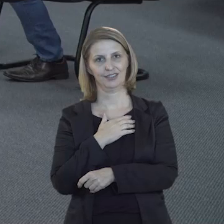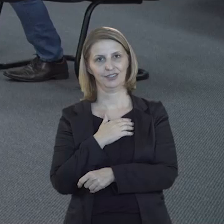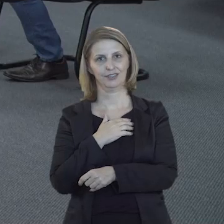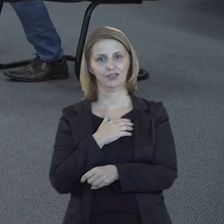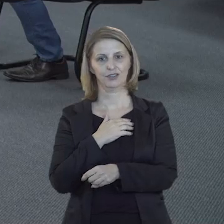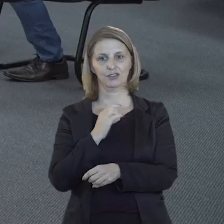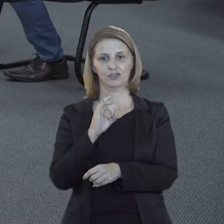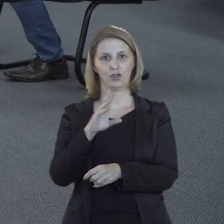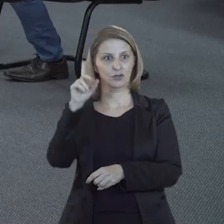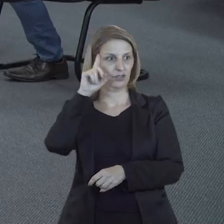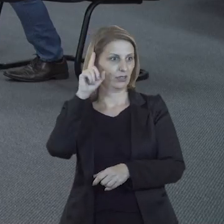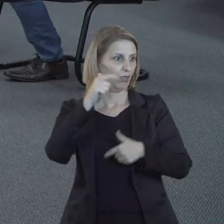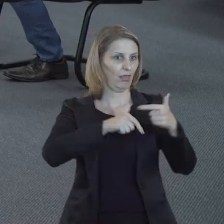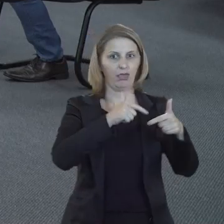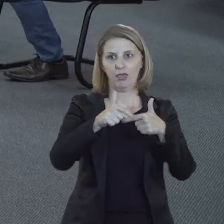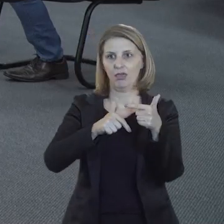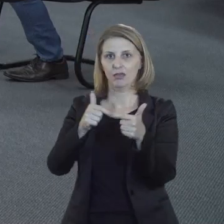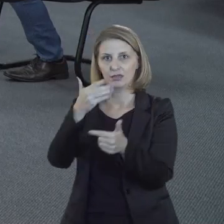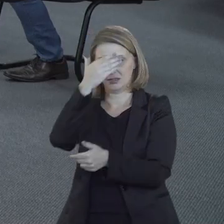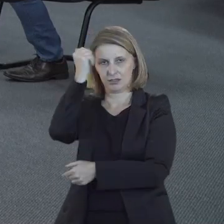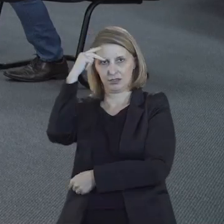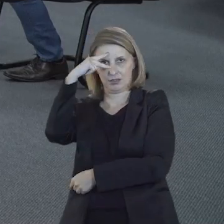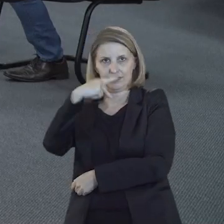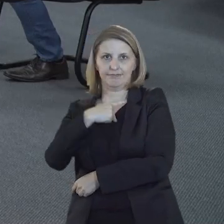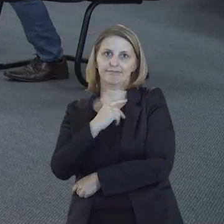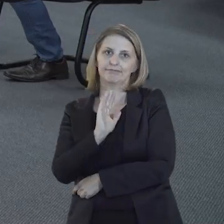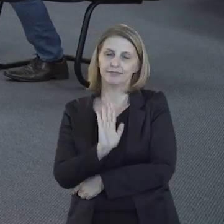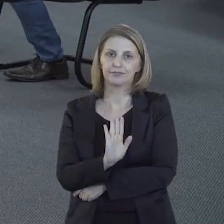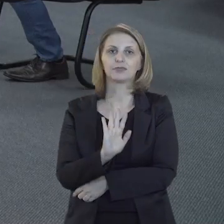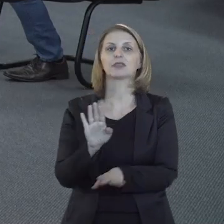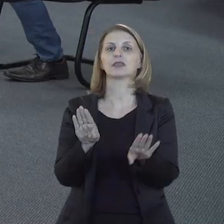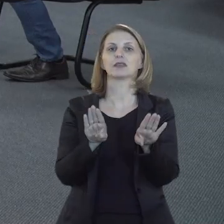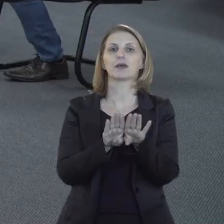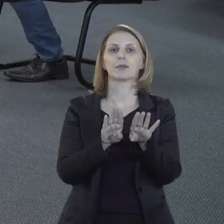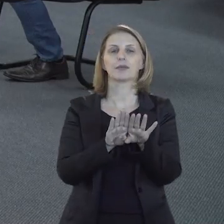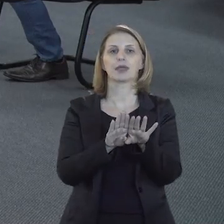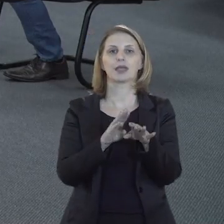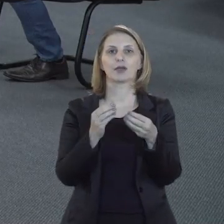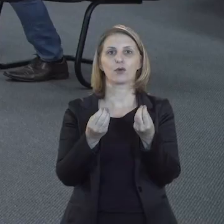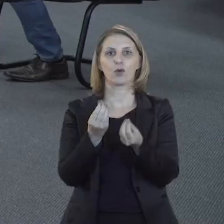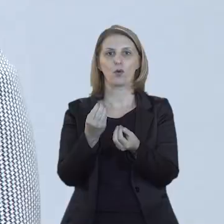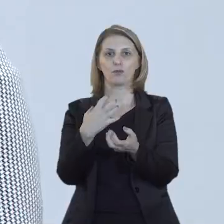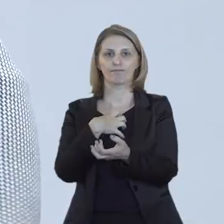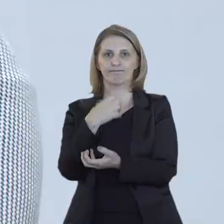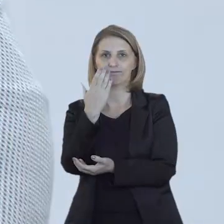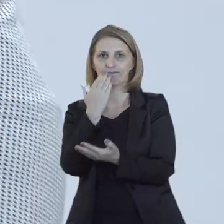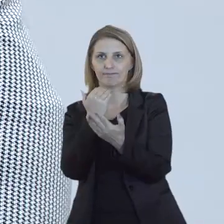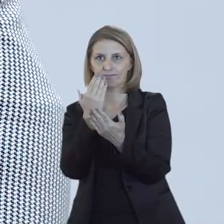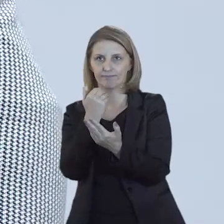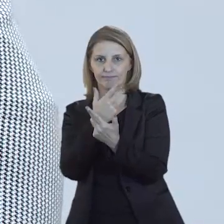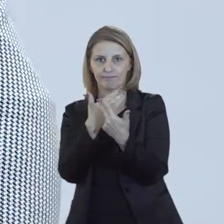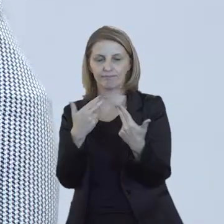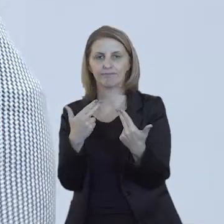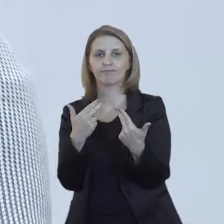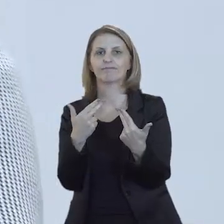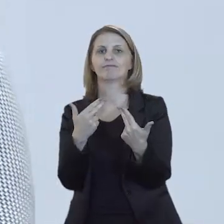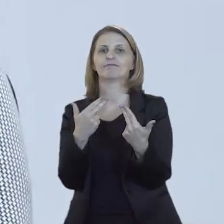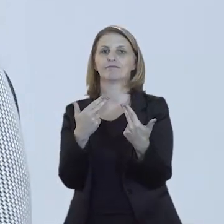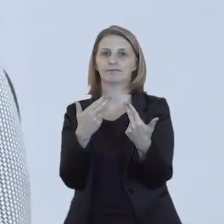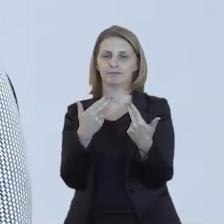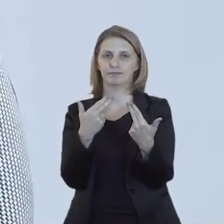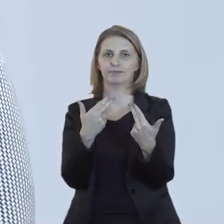gosta, né, e não se deixar atropelar pela rotina do dia a dia. E com relação ao comportamento